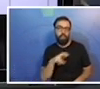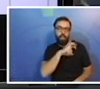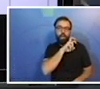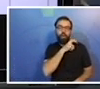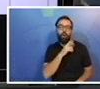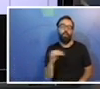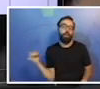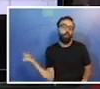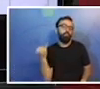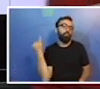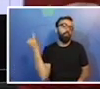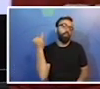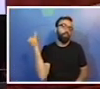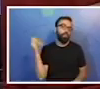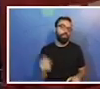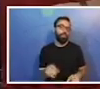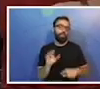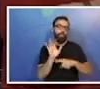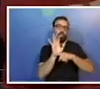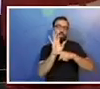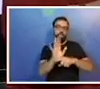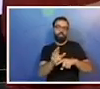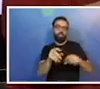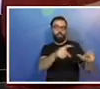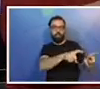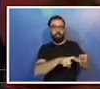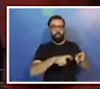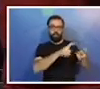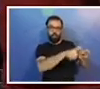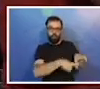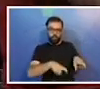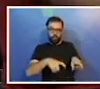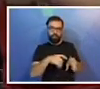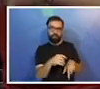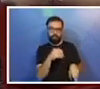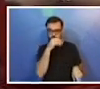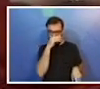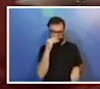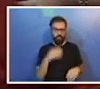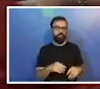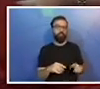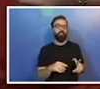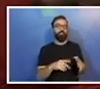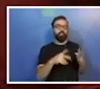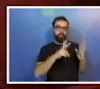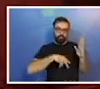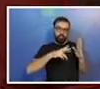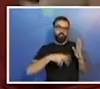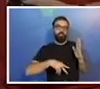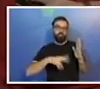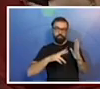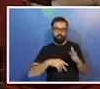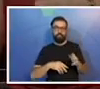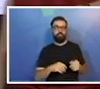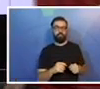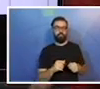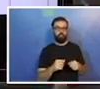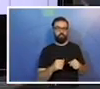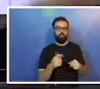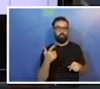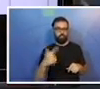importante para a agricultura. Foi falado aqui. Quem não lembra, lê de novo e coloca no